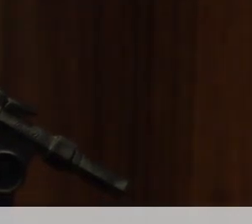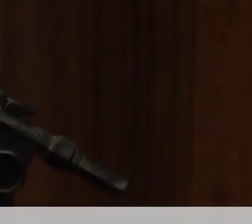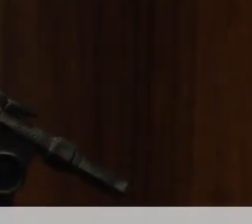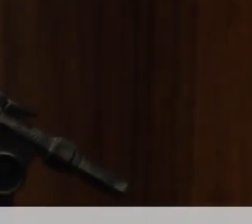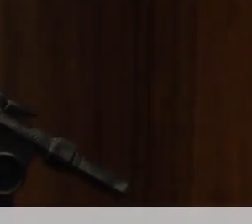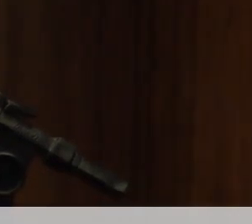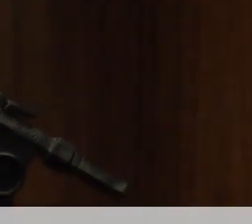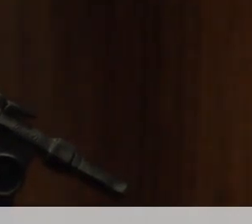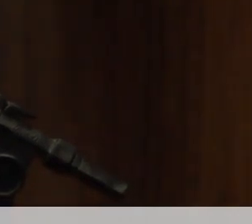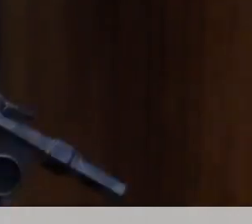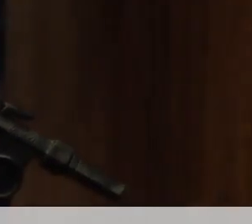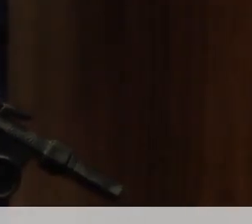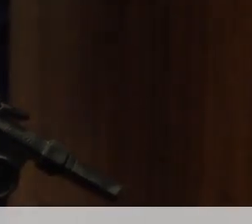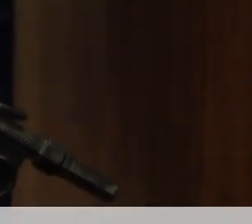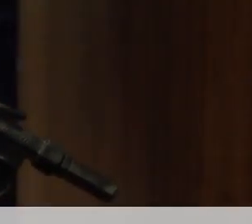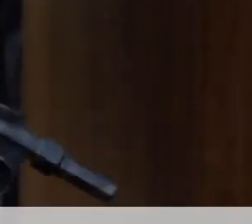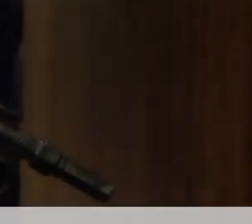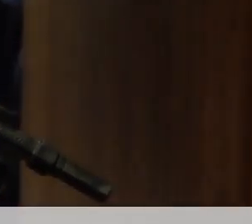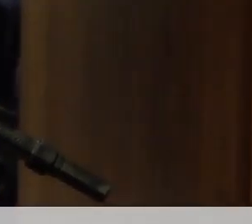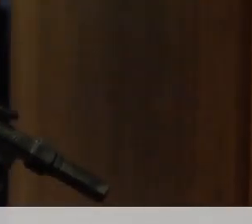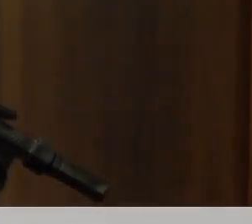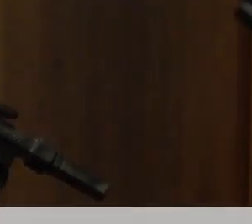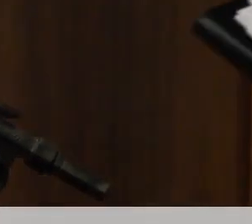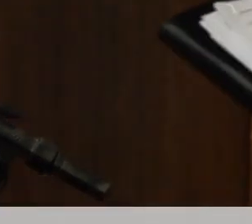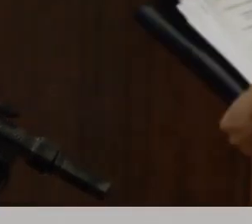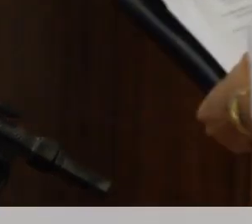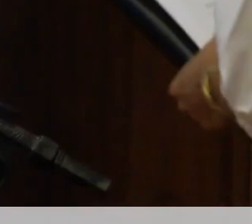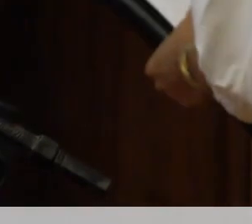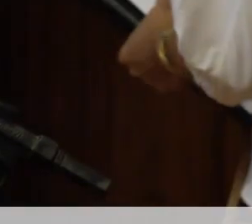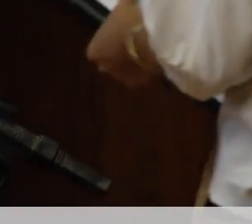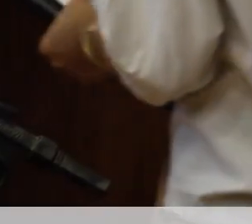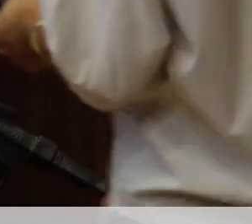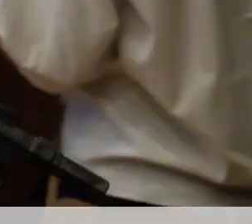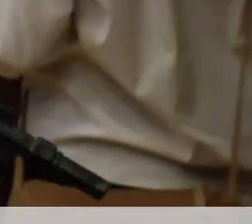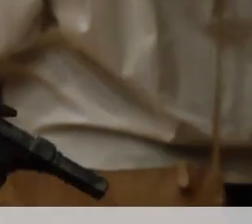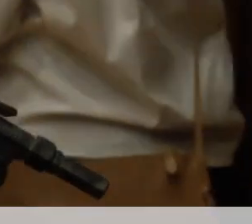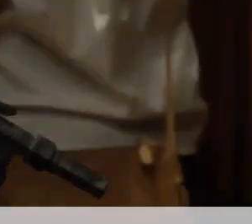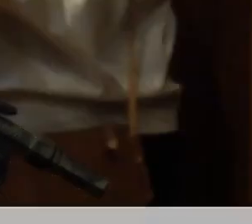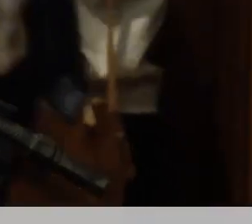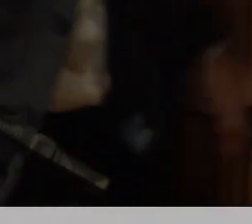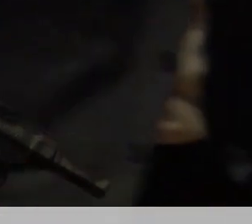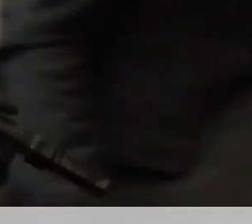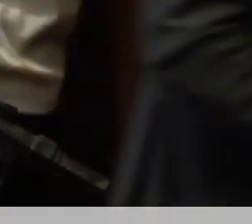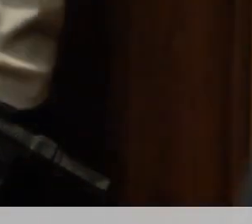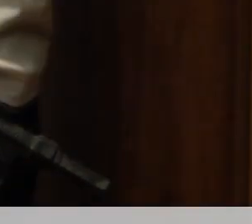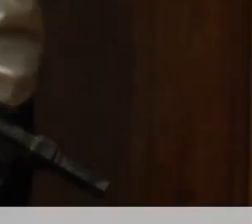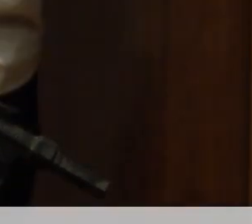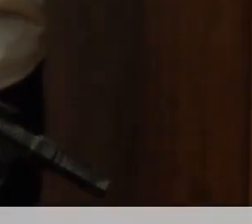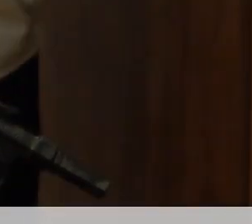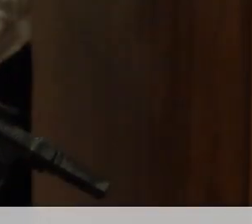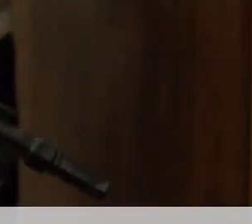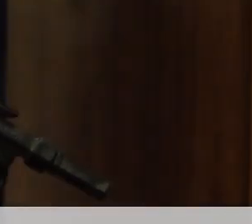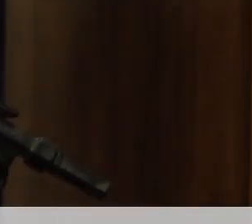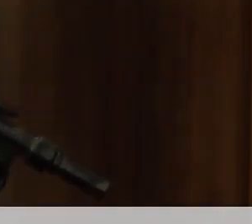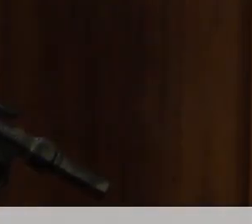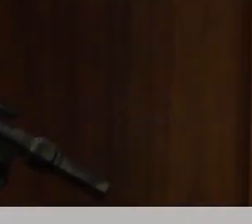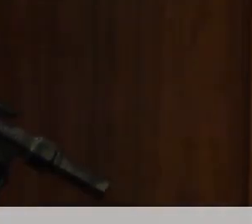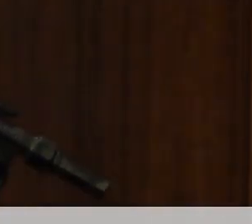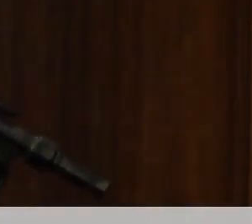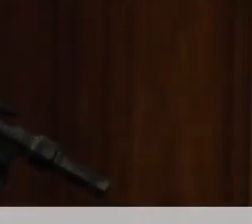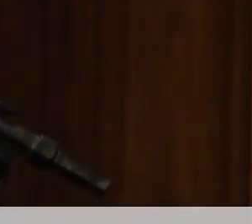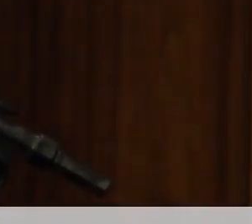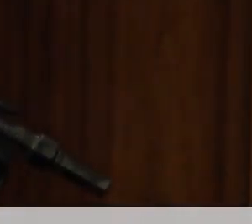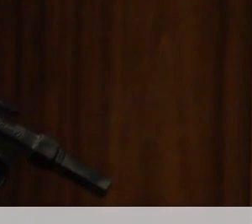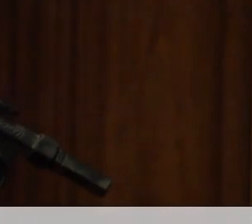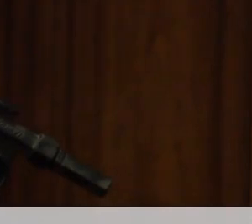com transmissão para os canais oficiais do BNDES e da BDE no YouTube. Nosso objetivo é promover o diálogo entre